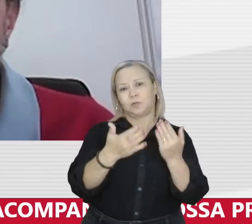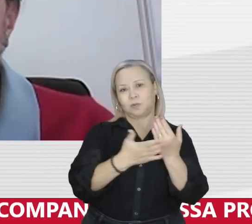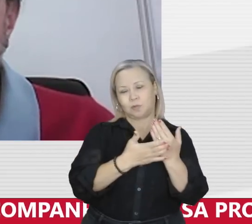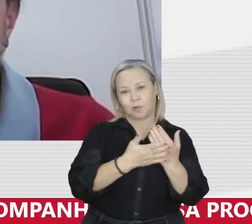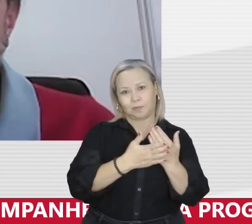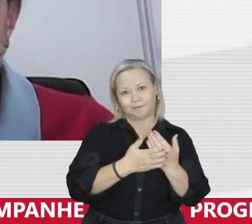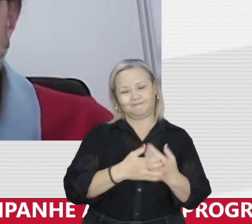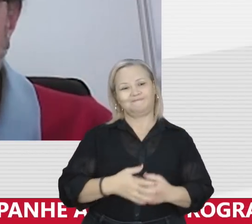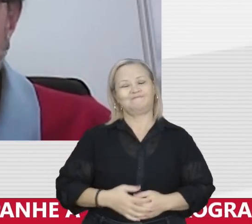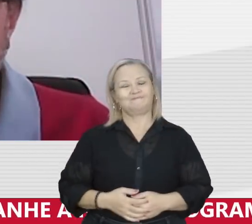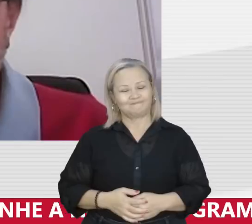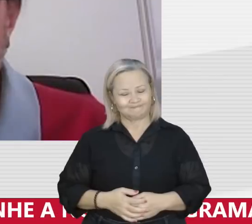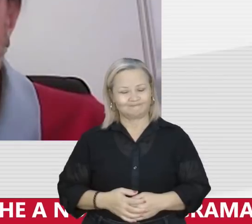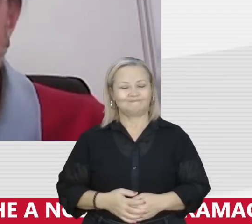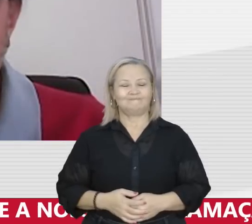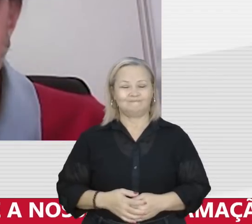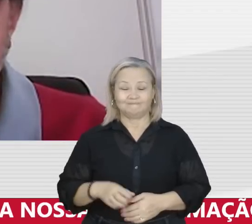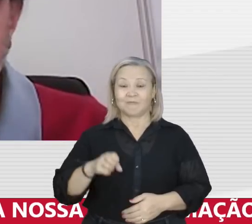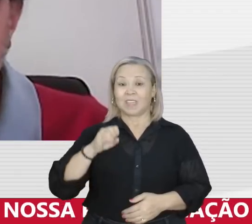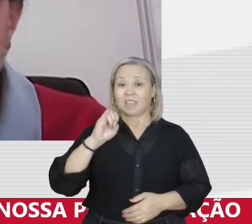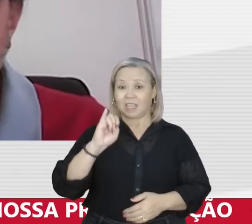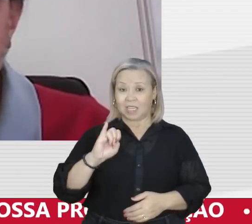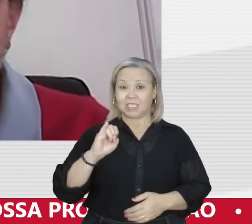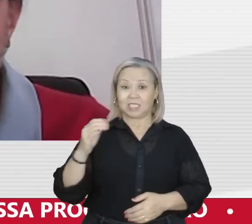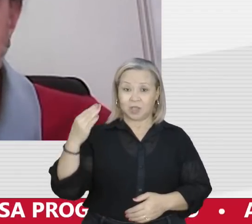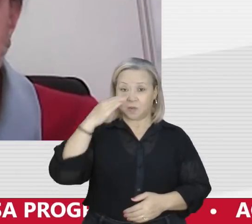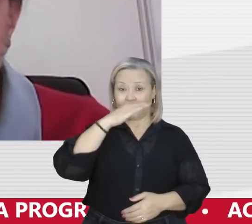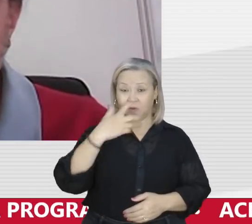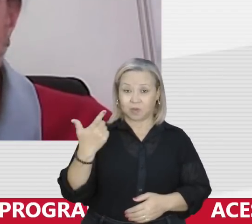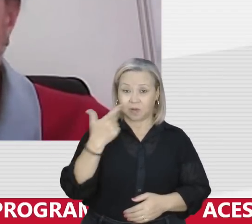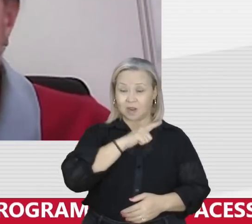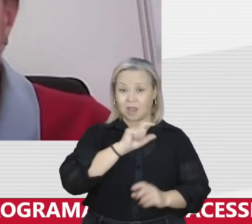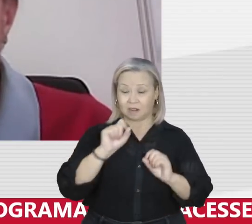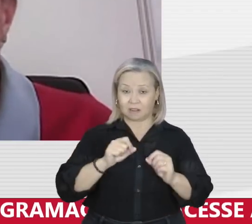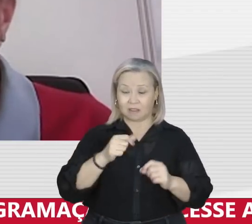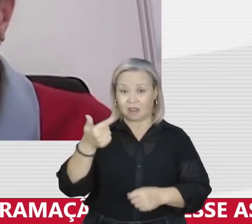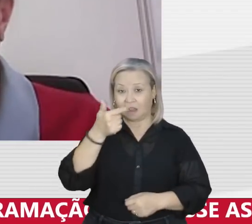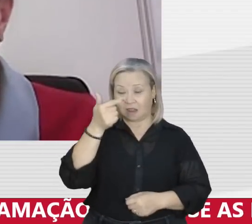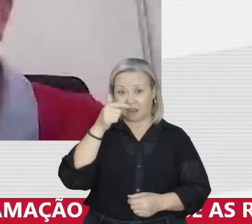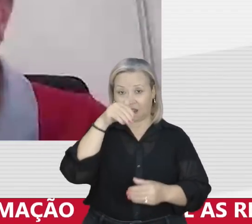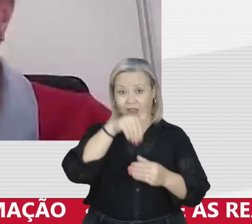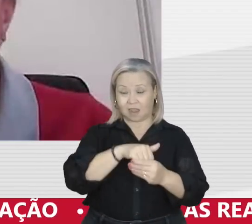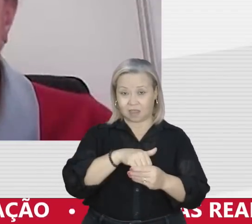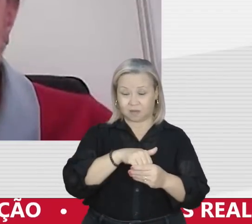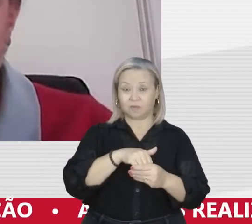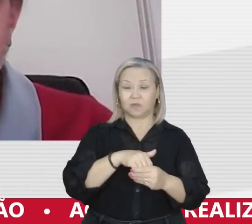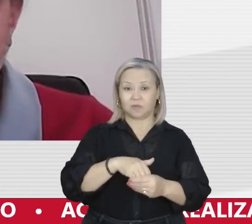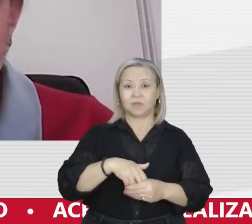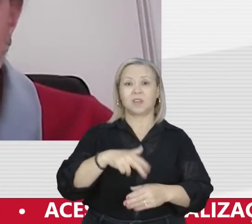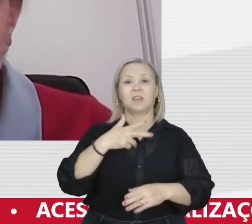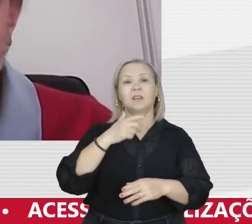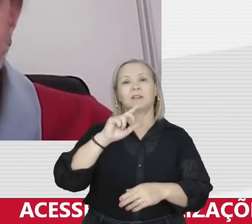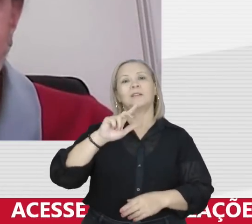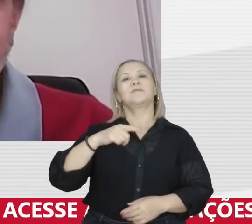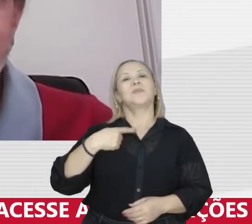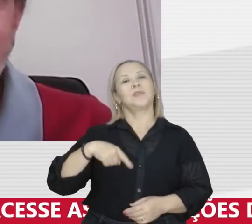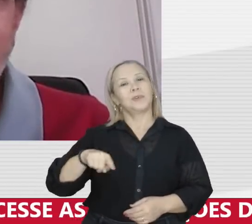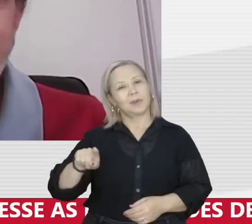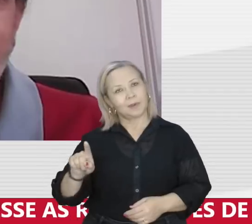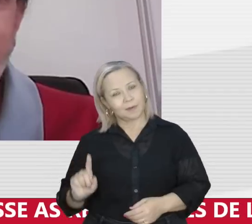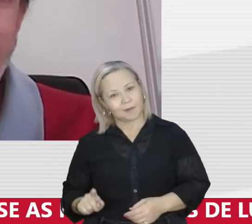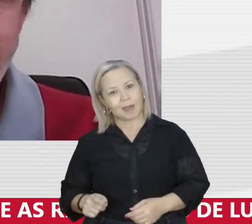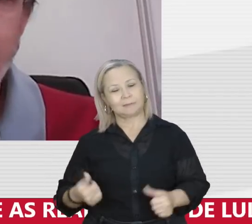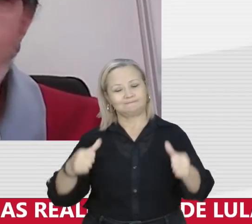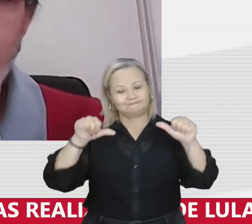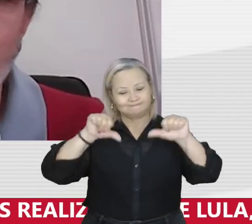as eleições solteiras, né, só para a presidência da República para o segundo turno, ele vai ser mais Bolsonaro do que nunca,